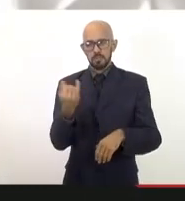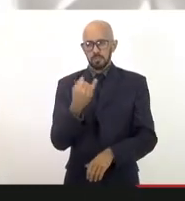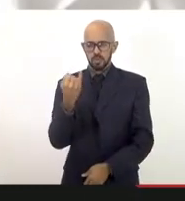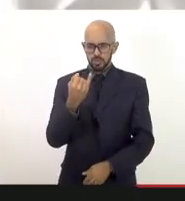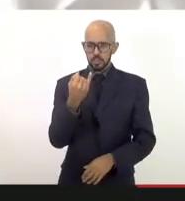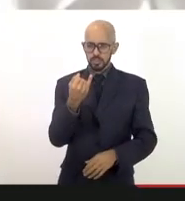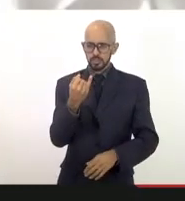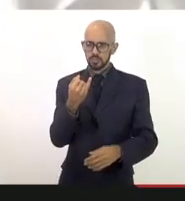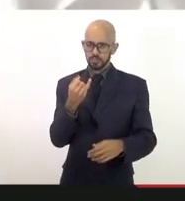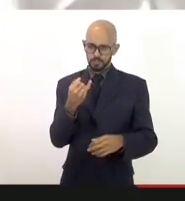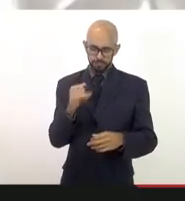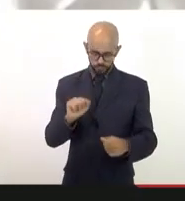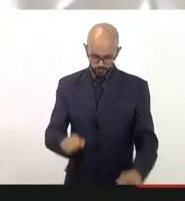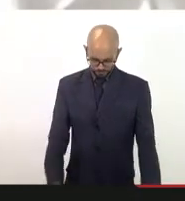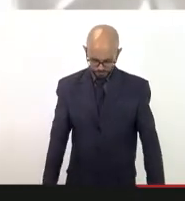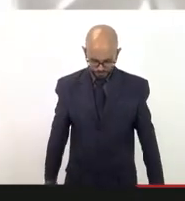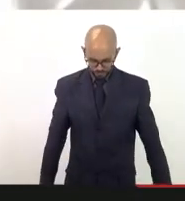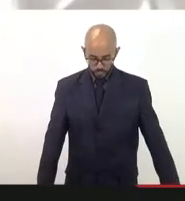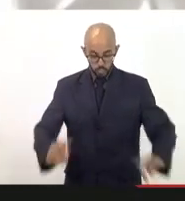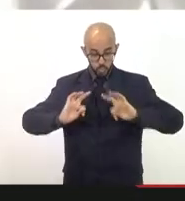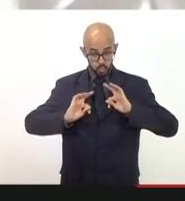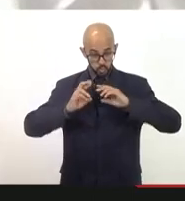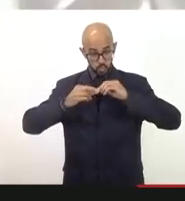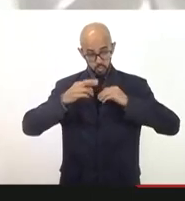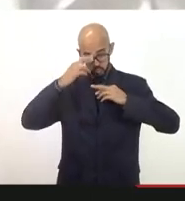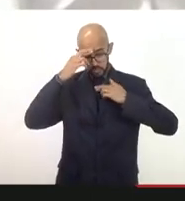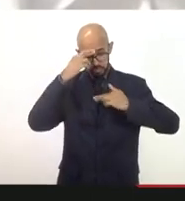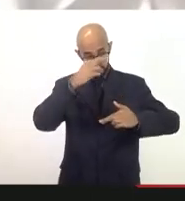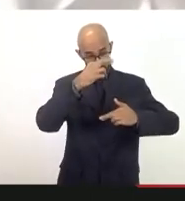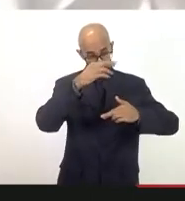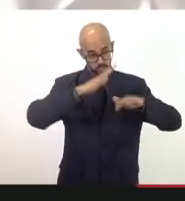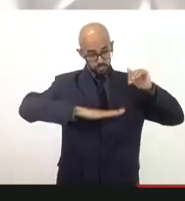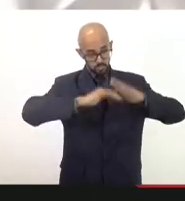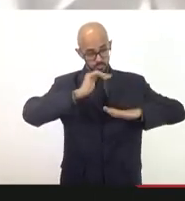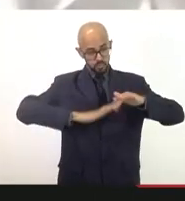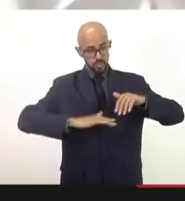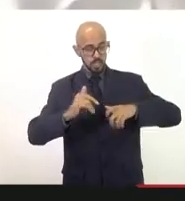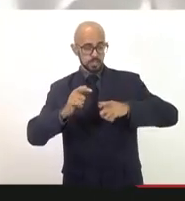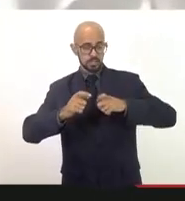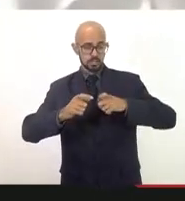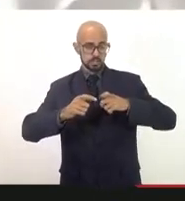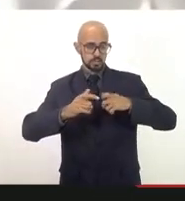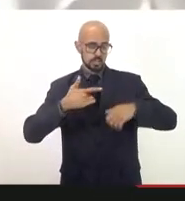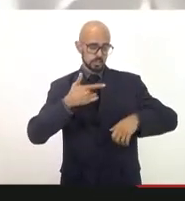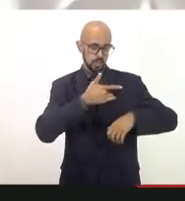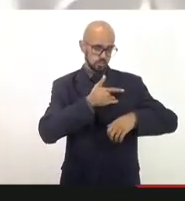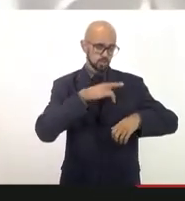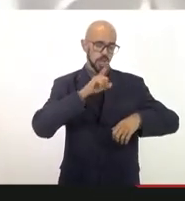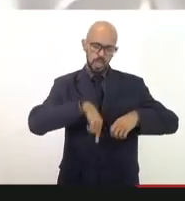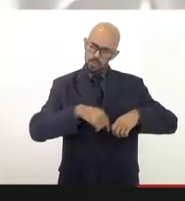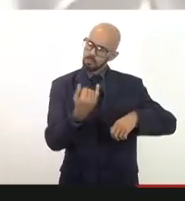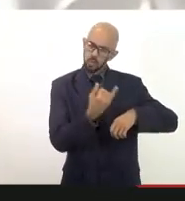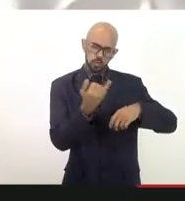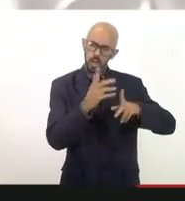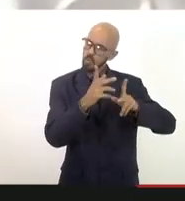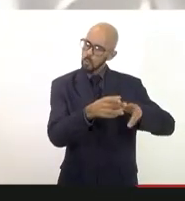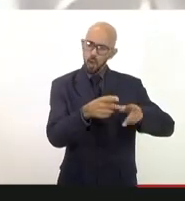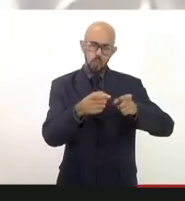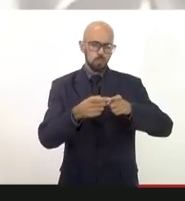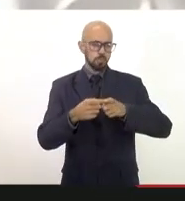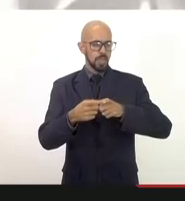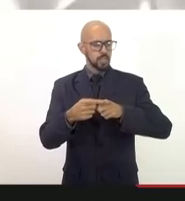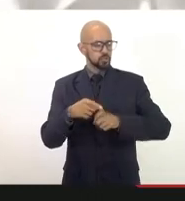tão importante, com todo respeito aos profissionais da saúde, né? Tão importante quanto os médicos, tão importante quanto